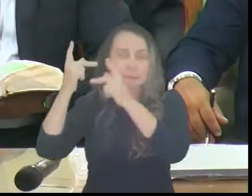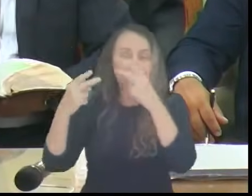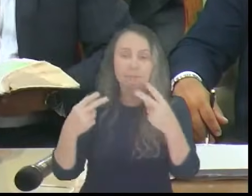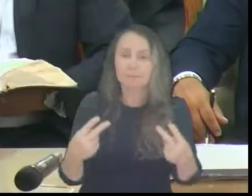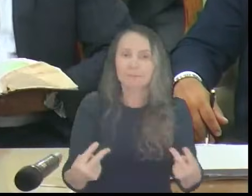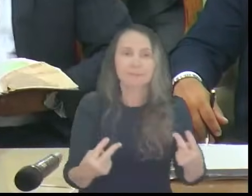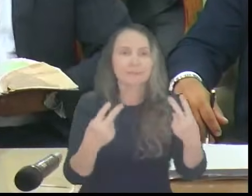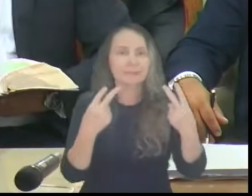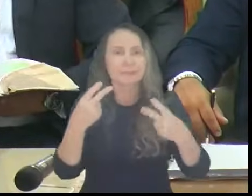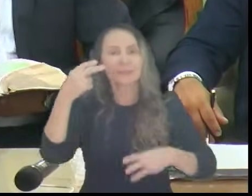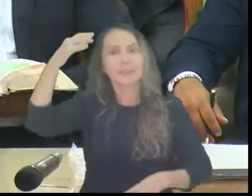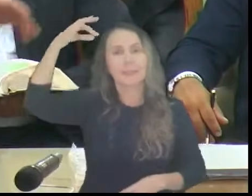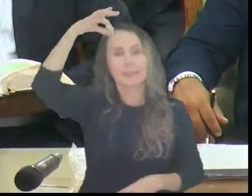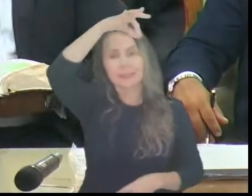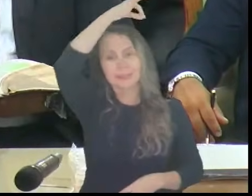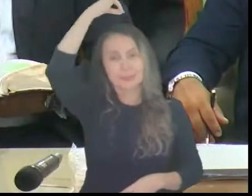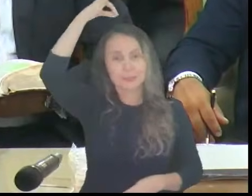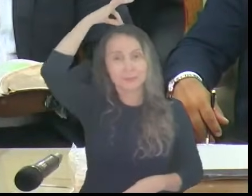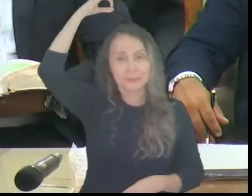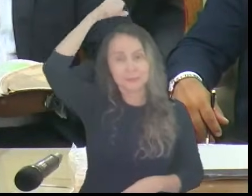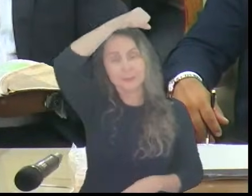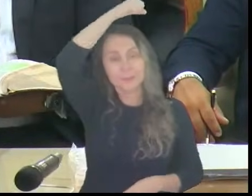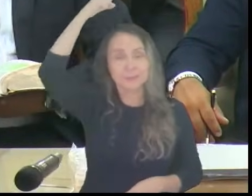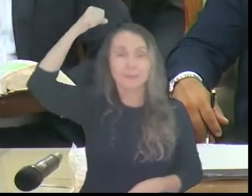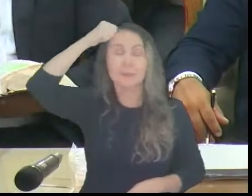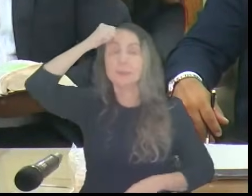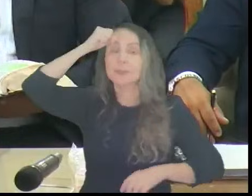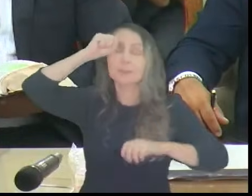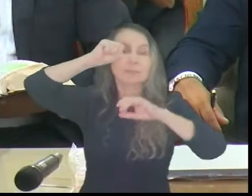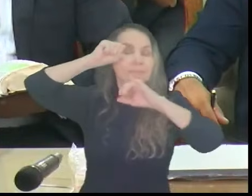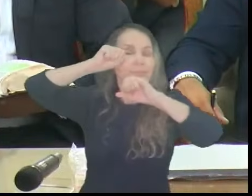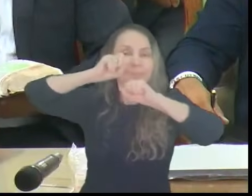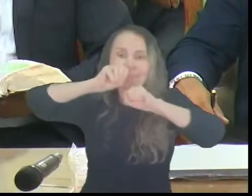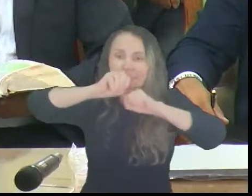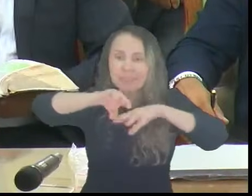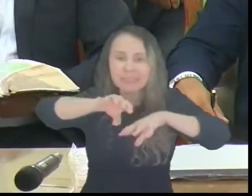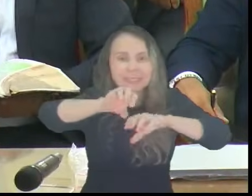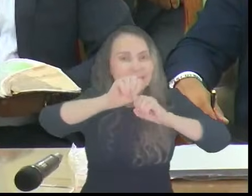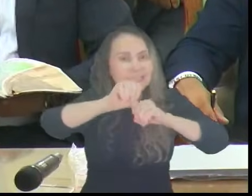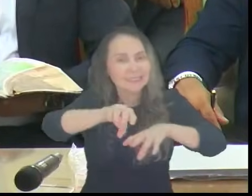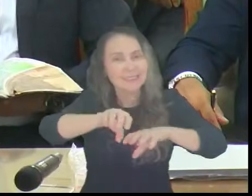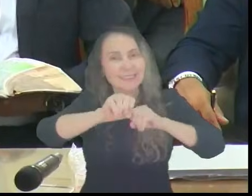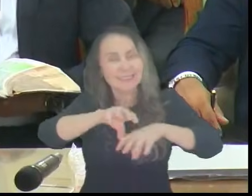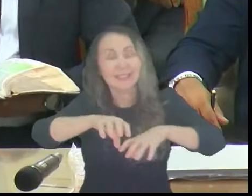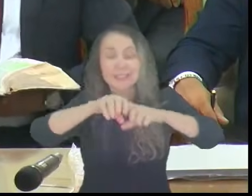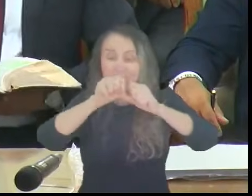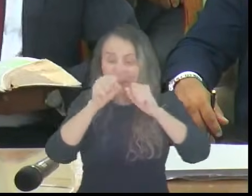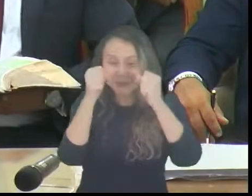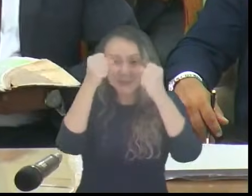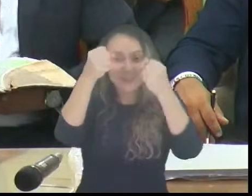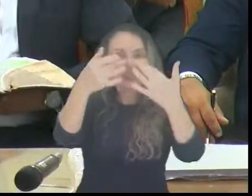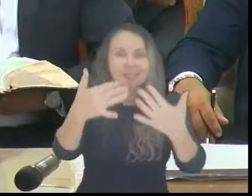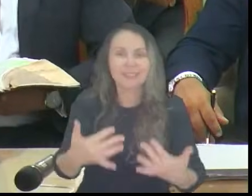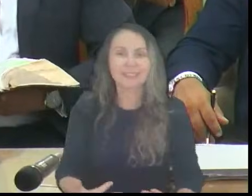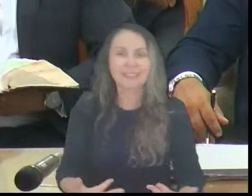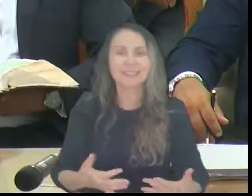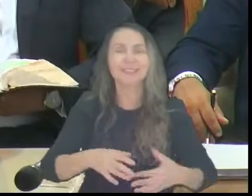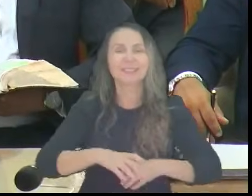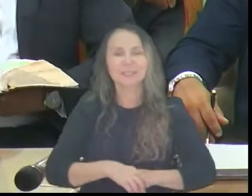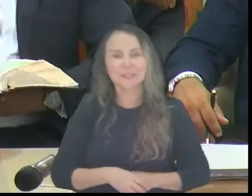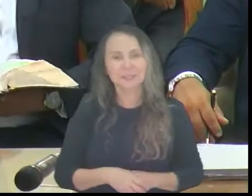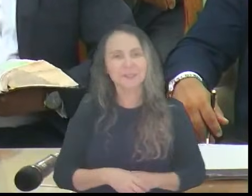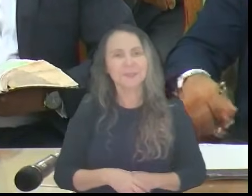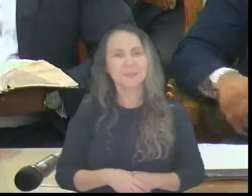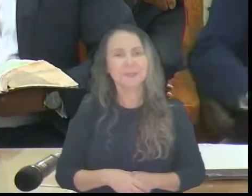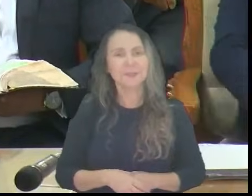está revelando, está clareando a mente. Quem crê que tem muita gente ouvindo esse culto, irmãos amados? E muitos entre eles